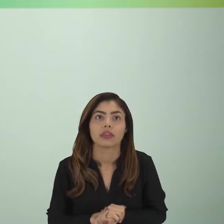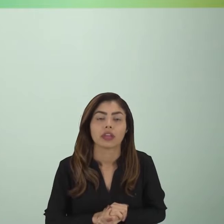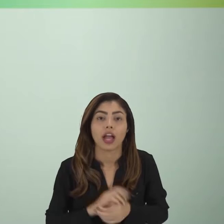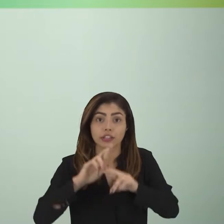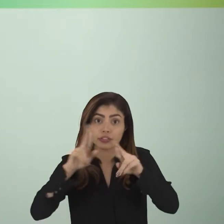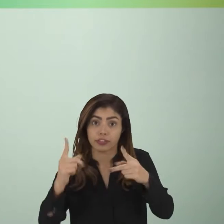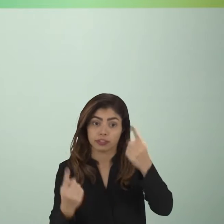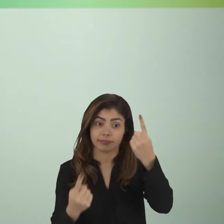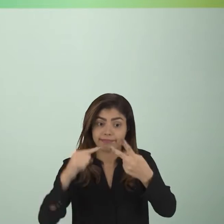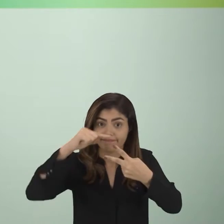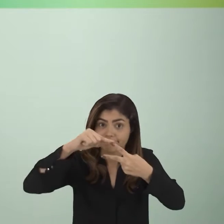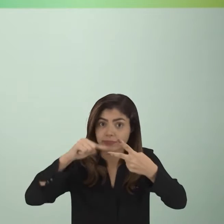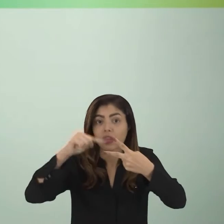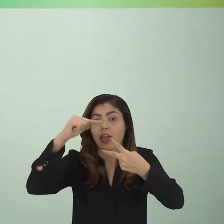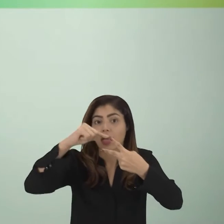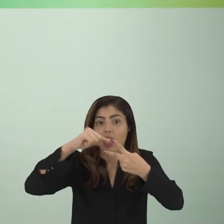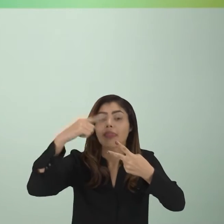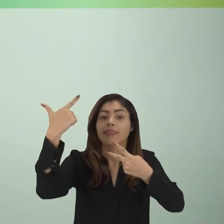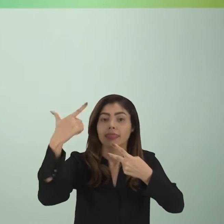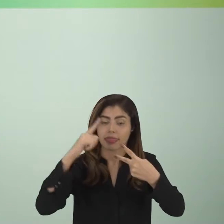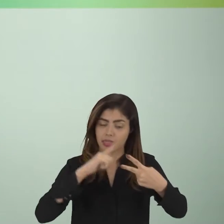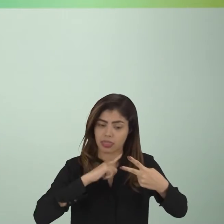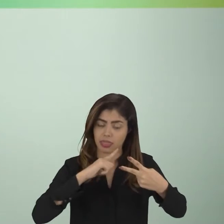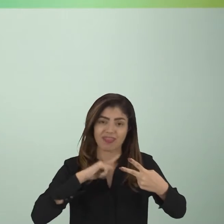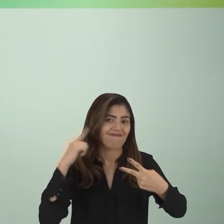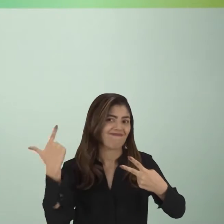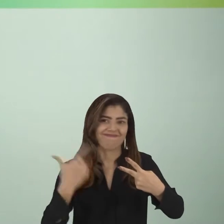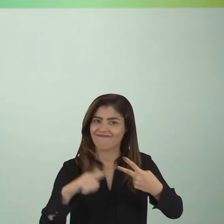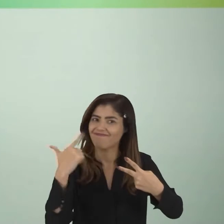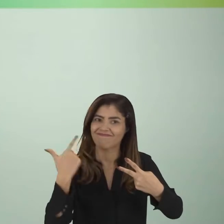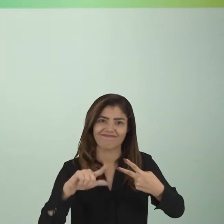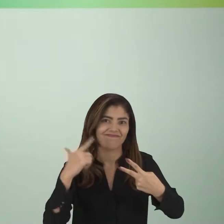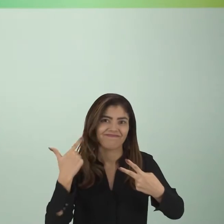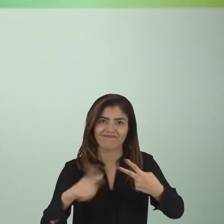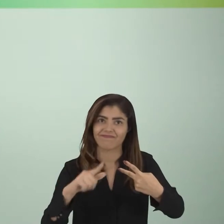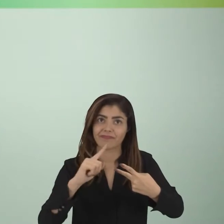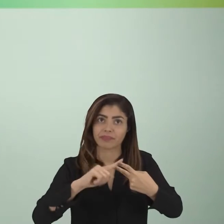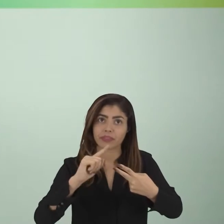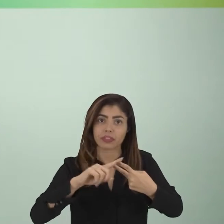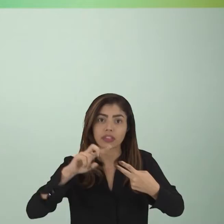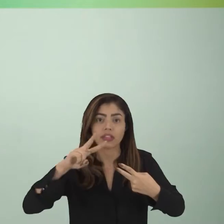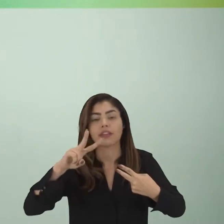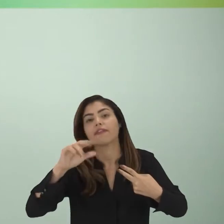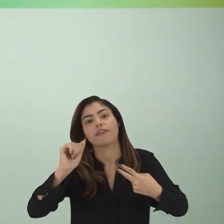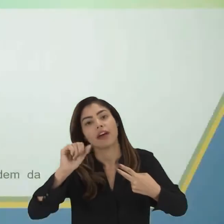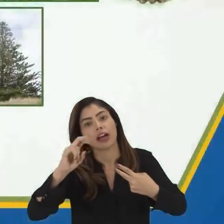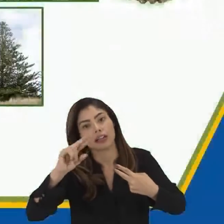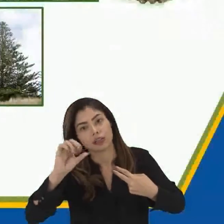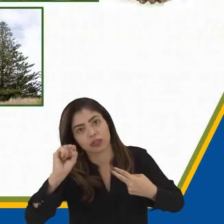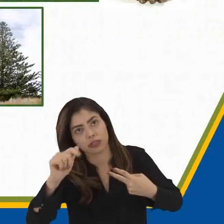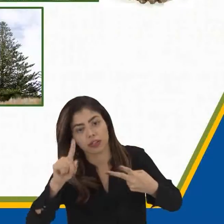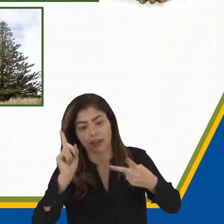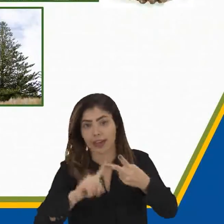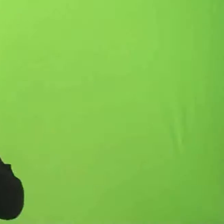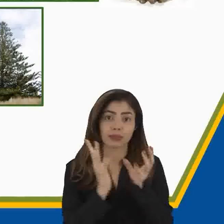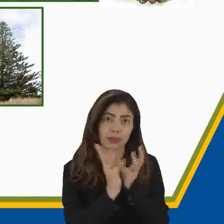vasos condutores de seiva. Por conta dessa característica, ela vai ter aí um porte